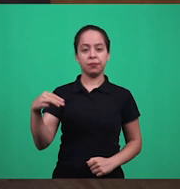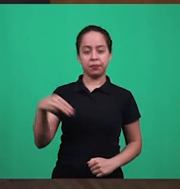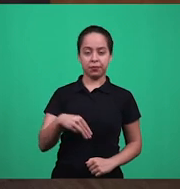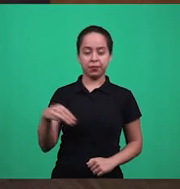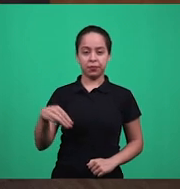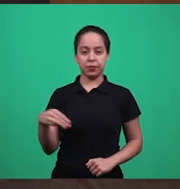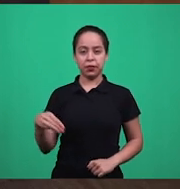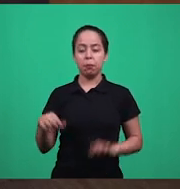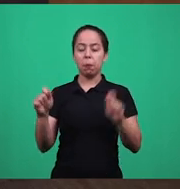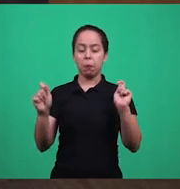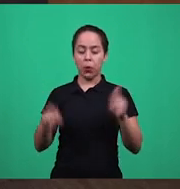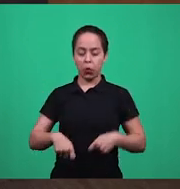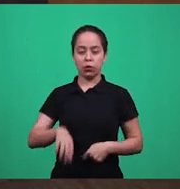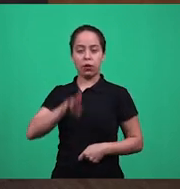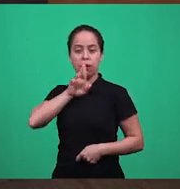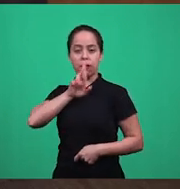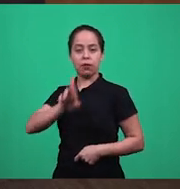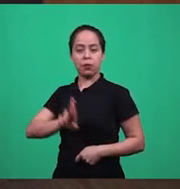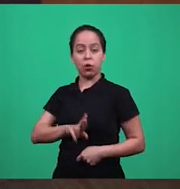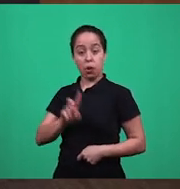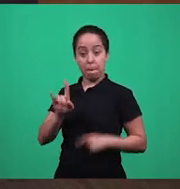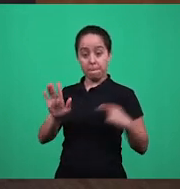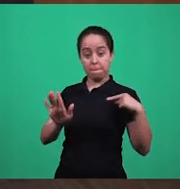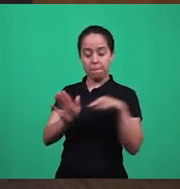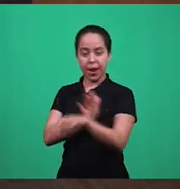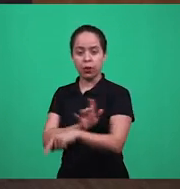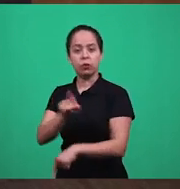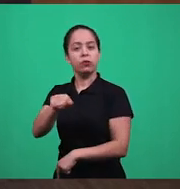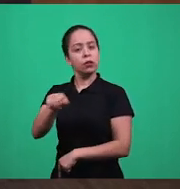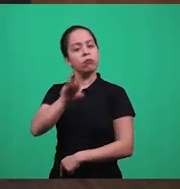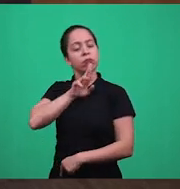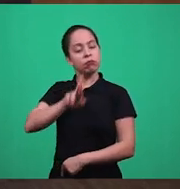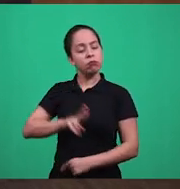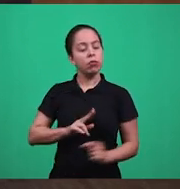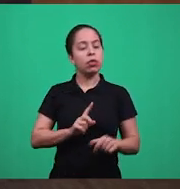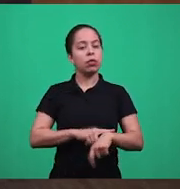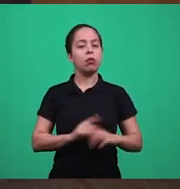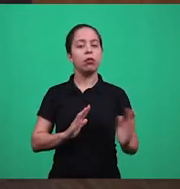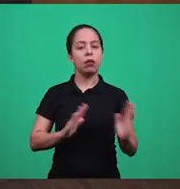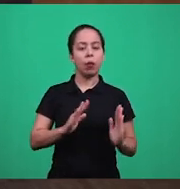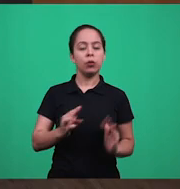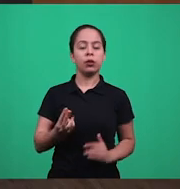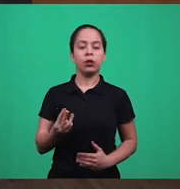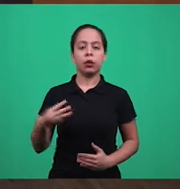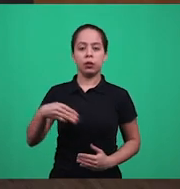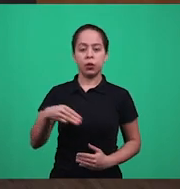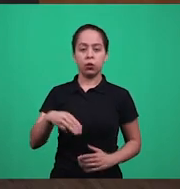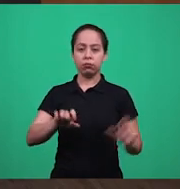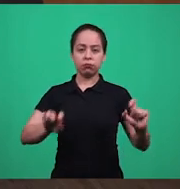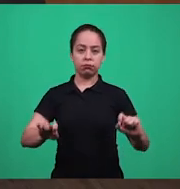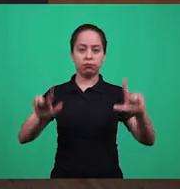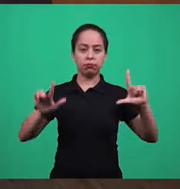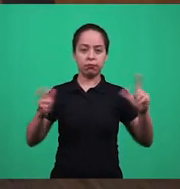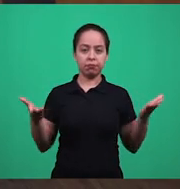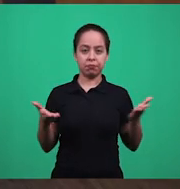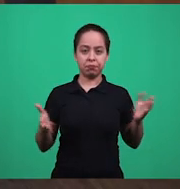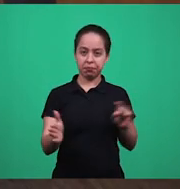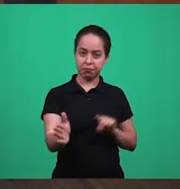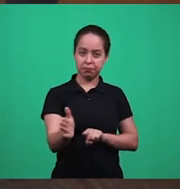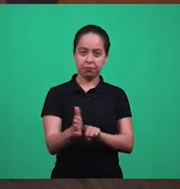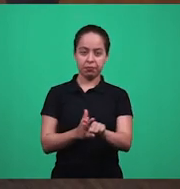minutos para responder esta questão que está